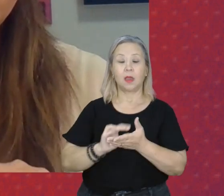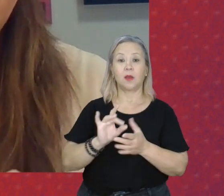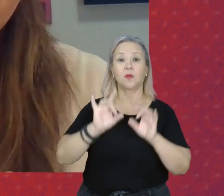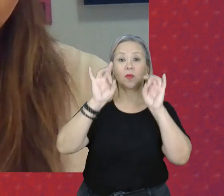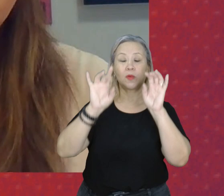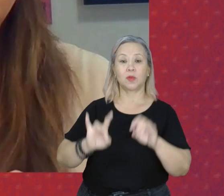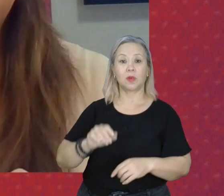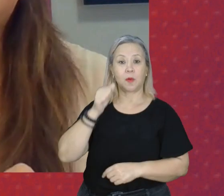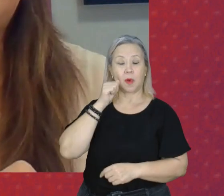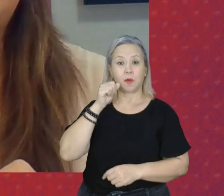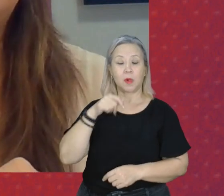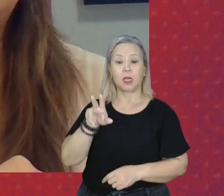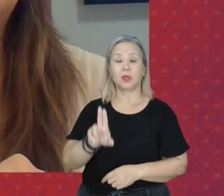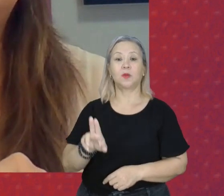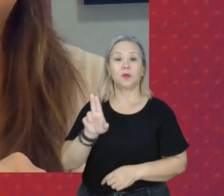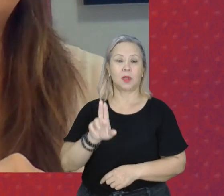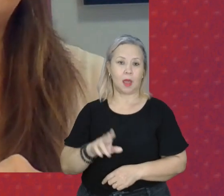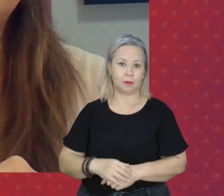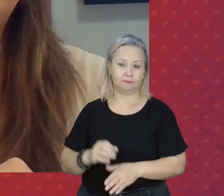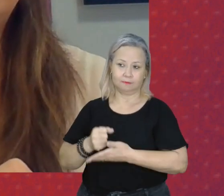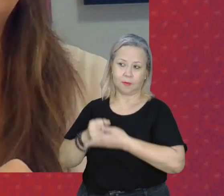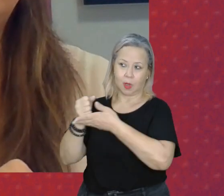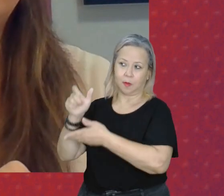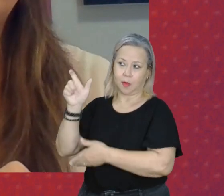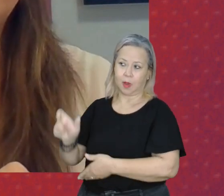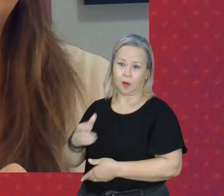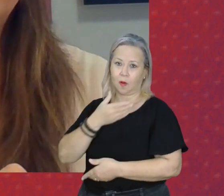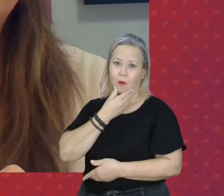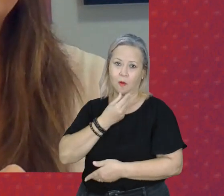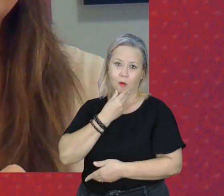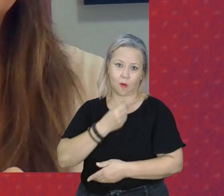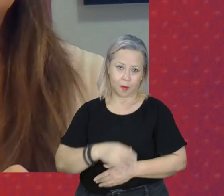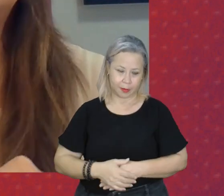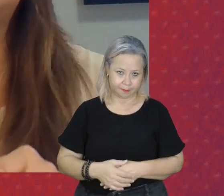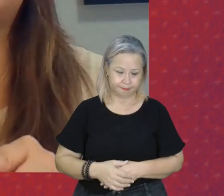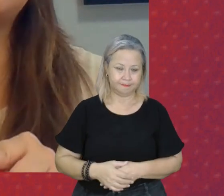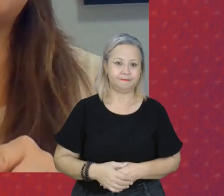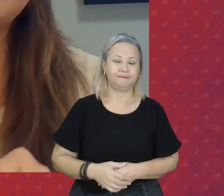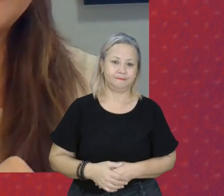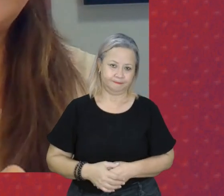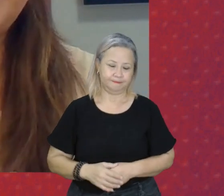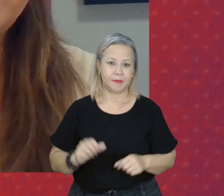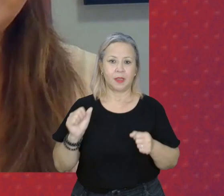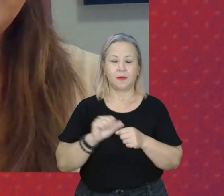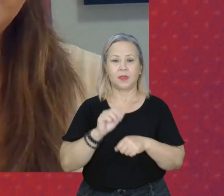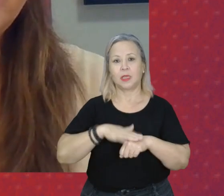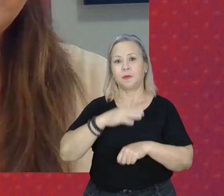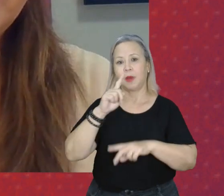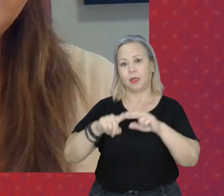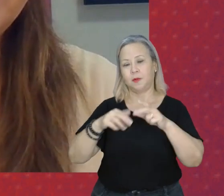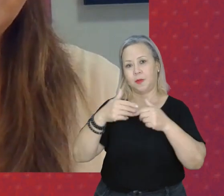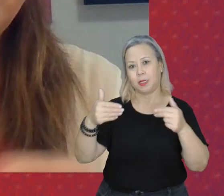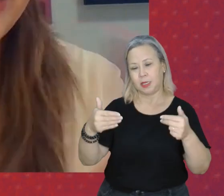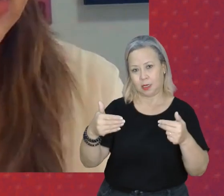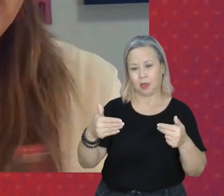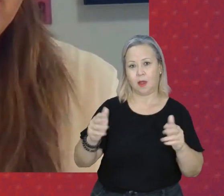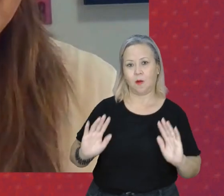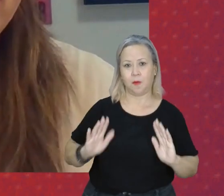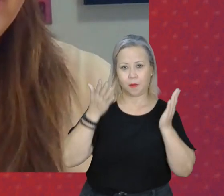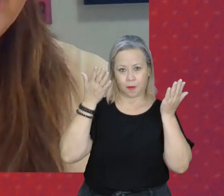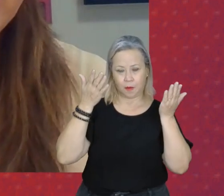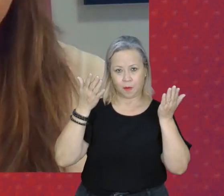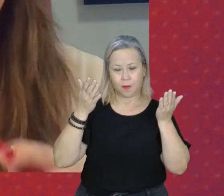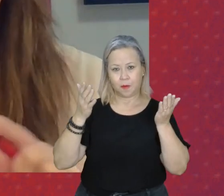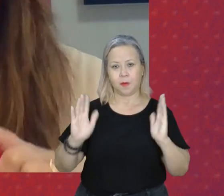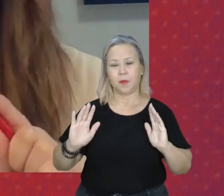acaba sendo usado para potencializar candidaturas masculinas e fazer mais material para